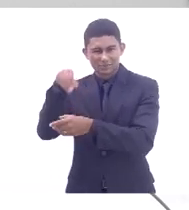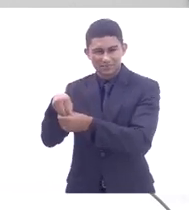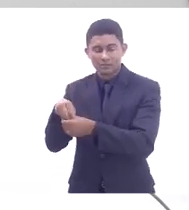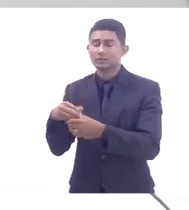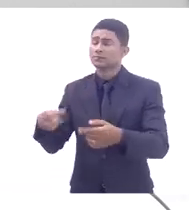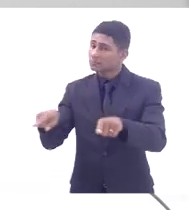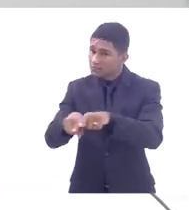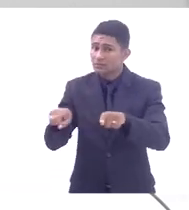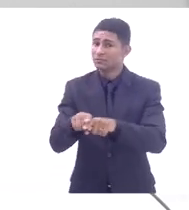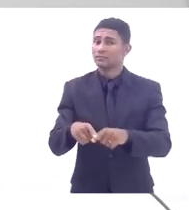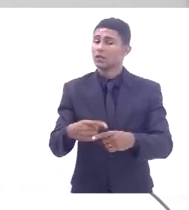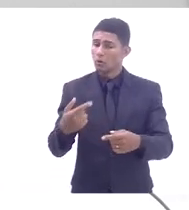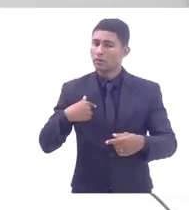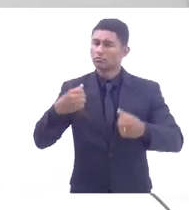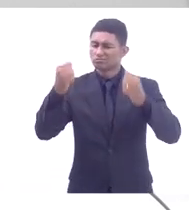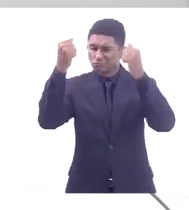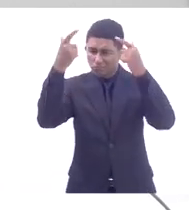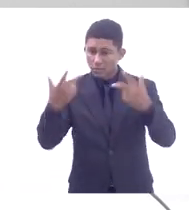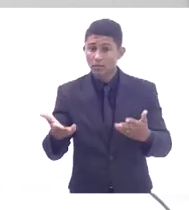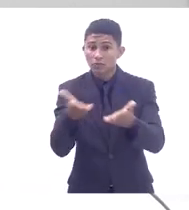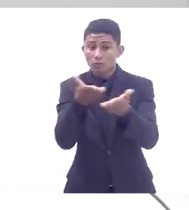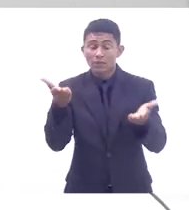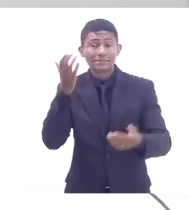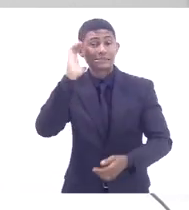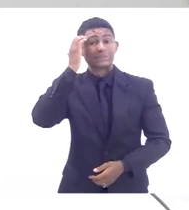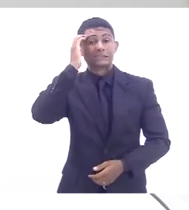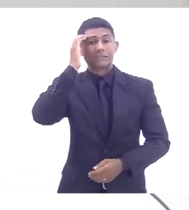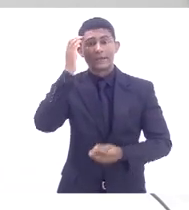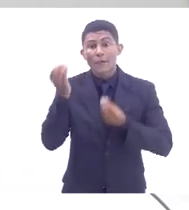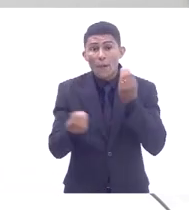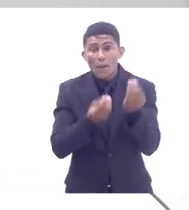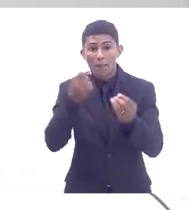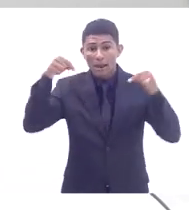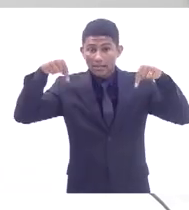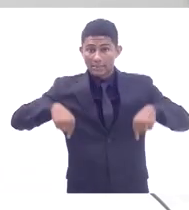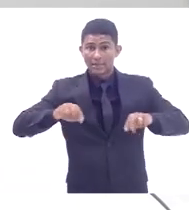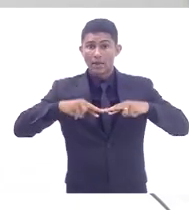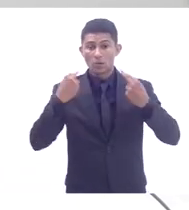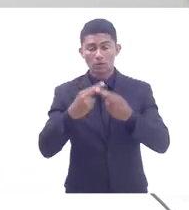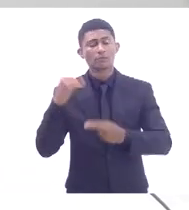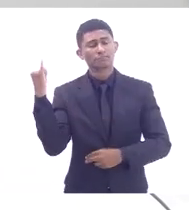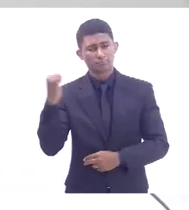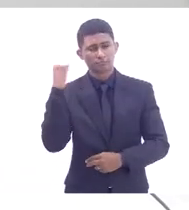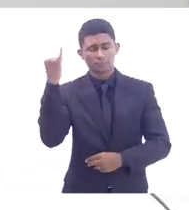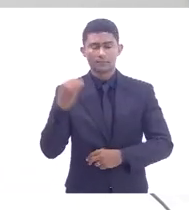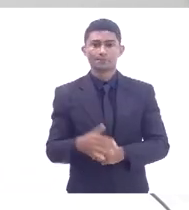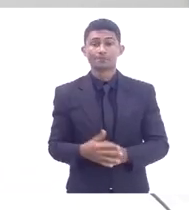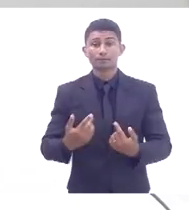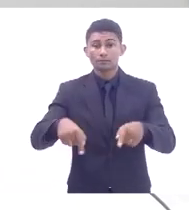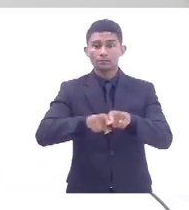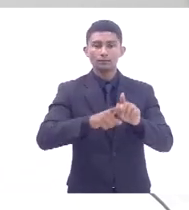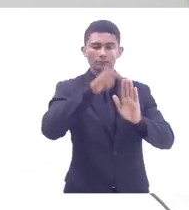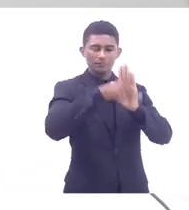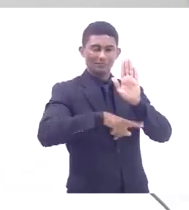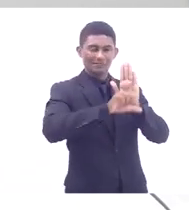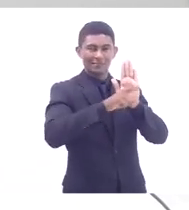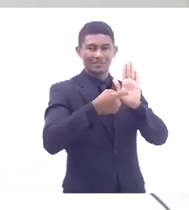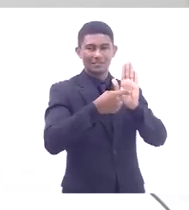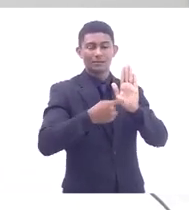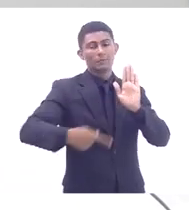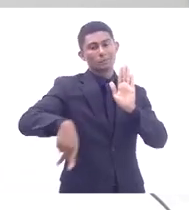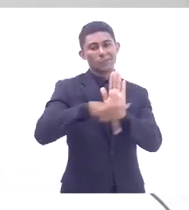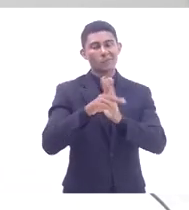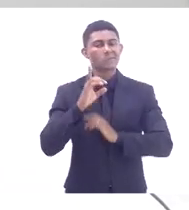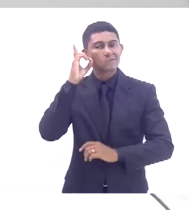alguns elementos desse contexto para mostrarem que em que cenário se insere essa audiência sobre o projeto ele tá do Bruno dauaire eu não vou me não vou me alongar